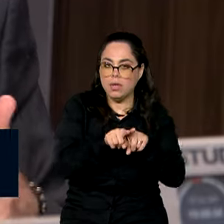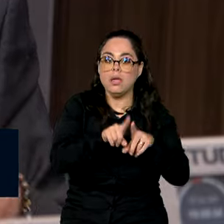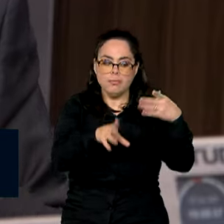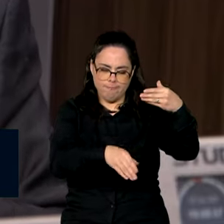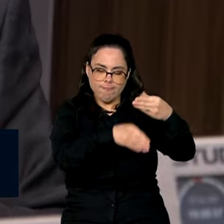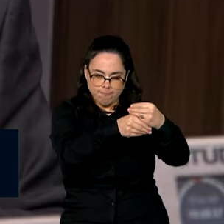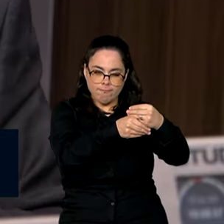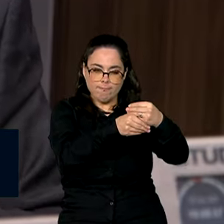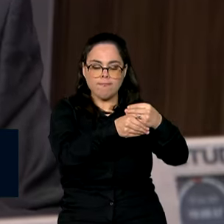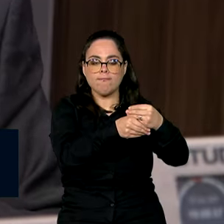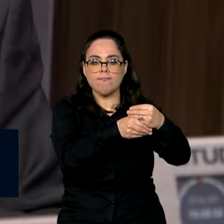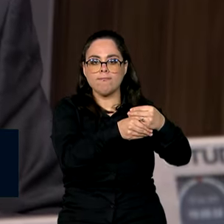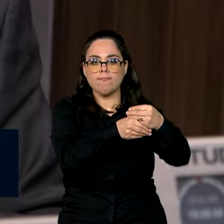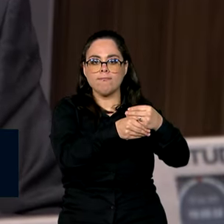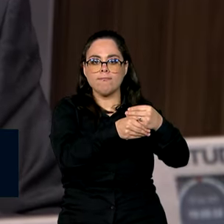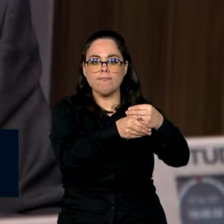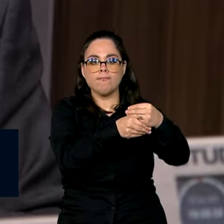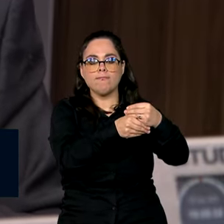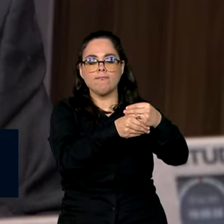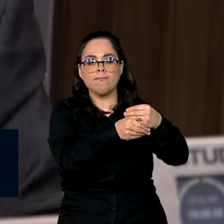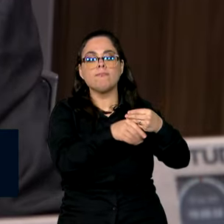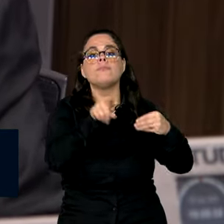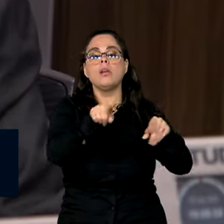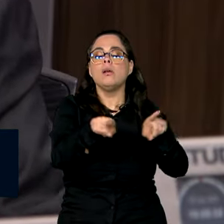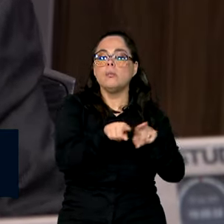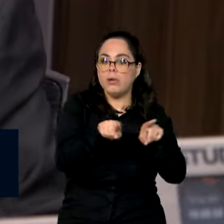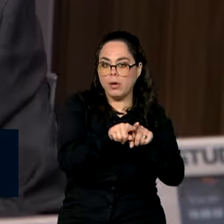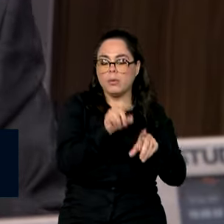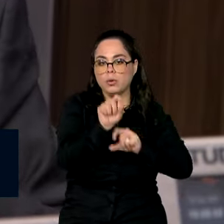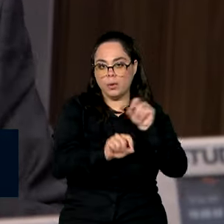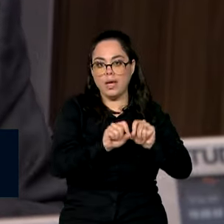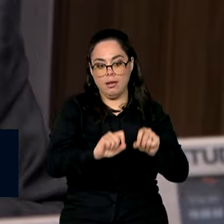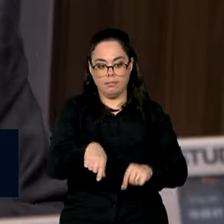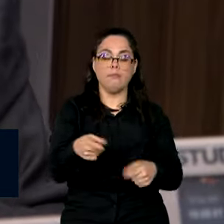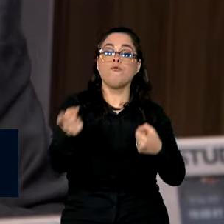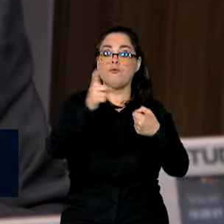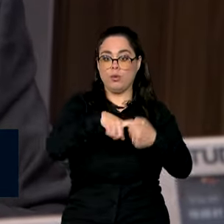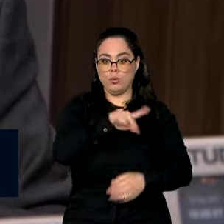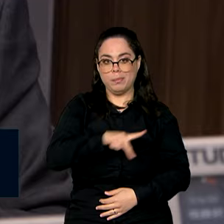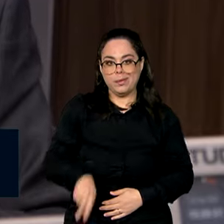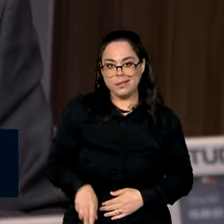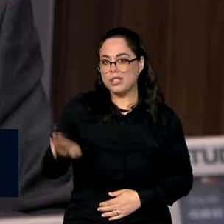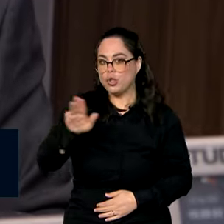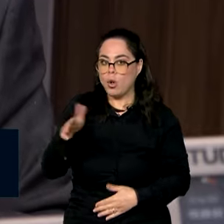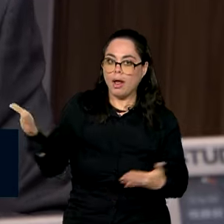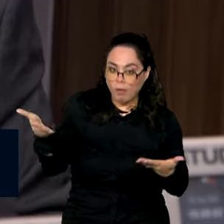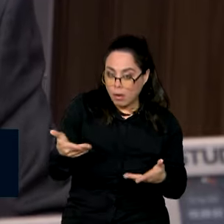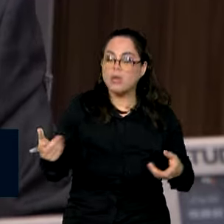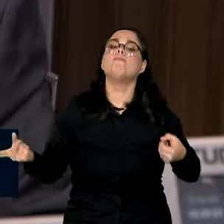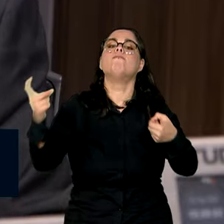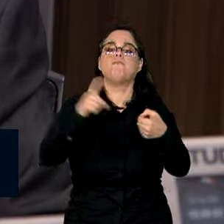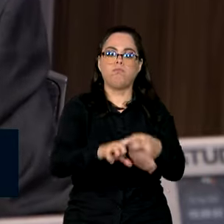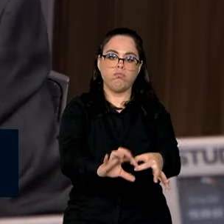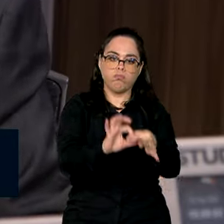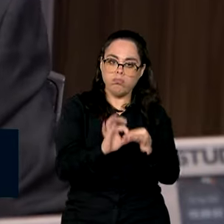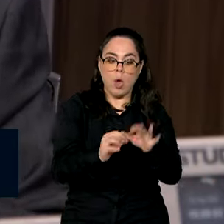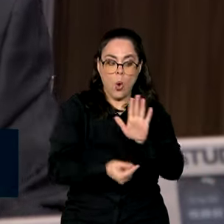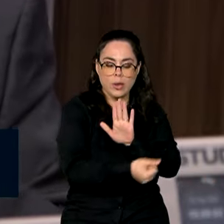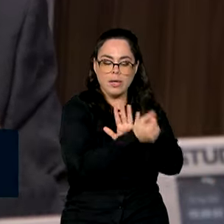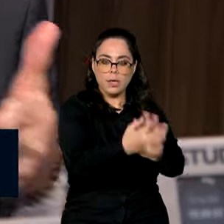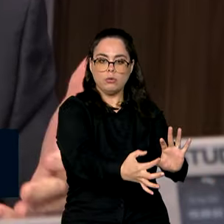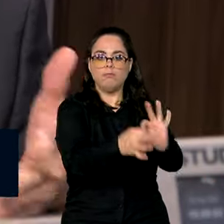complementando né Eh com a volta do do do presidente Lula eh foi possível restabelecer esses